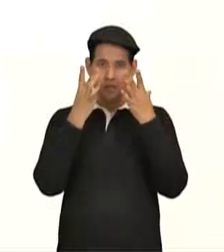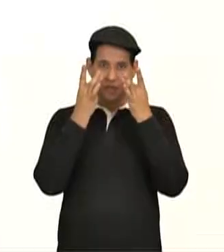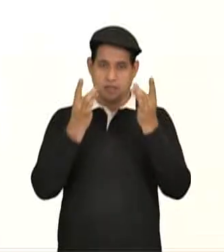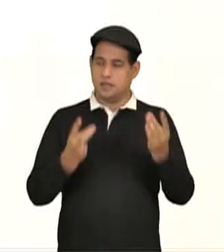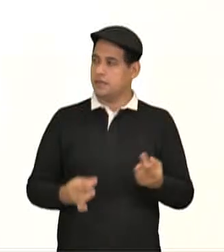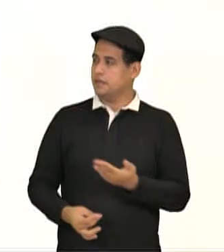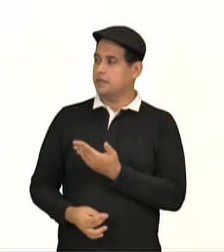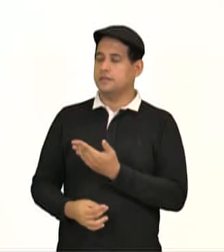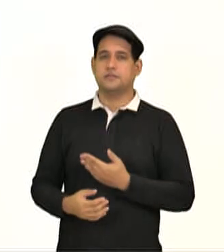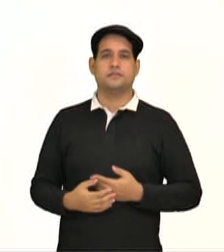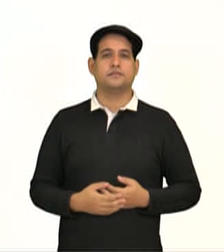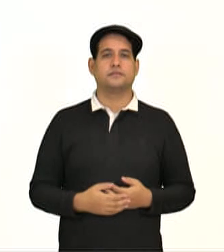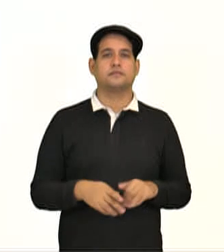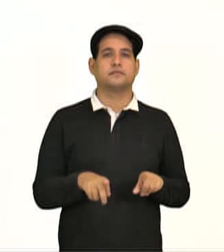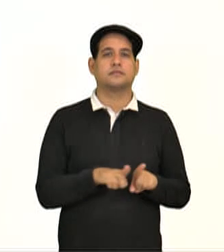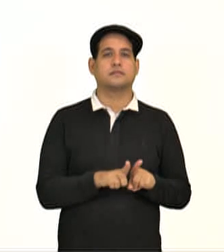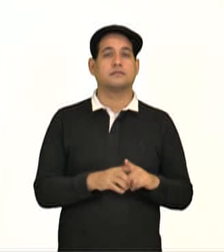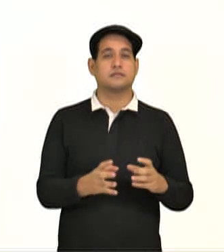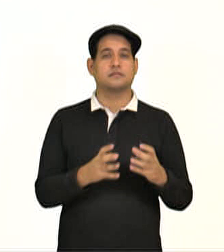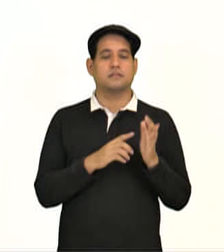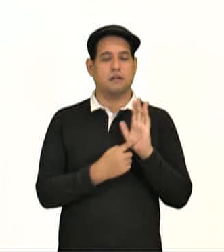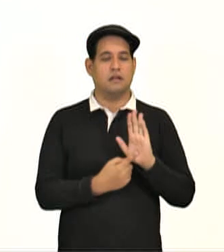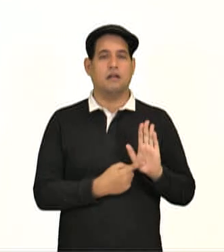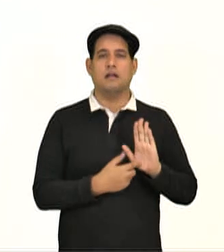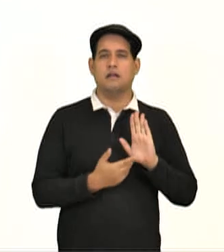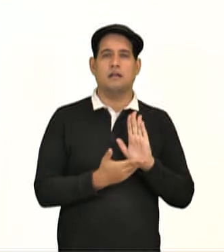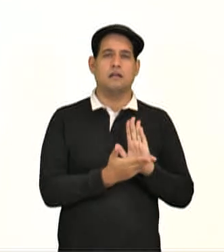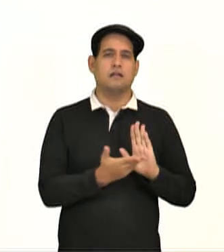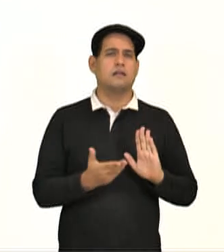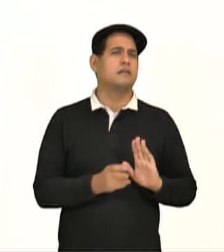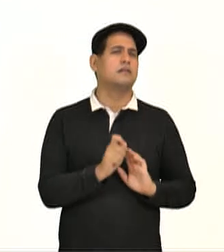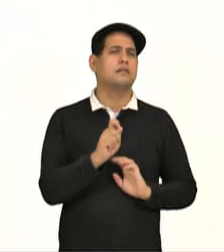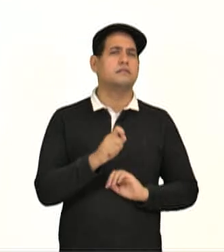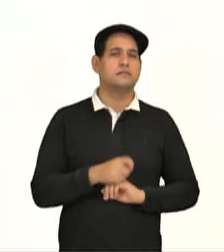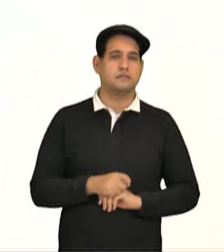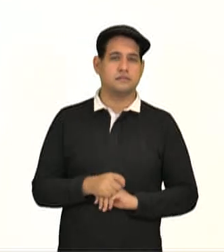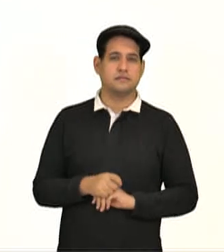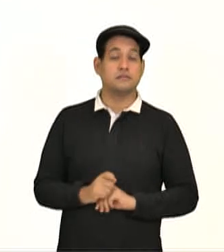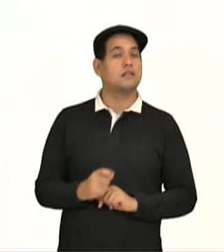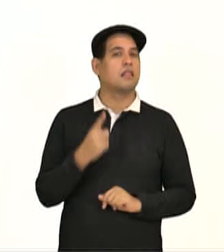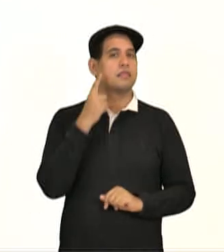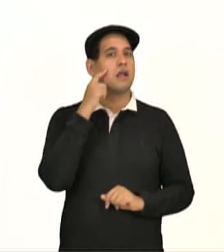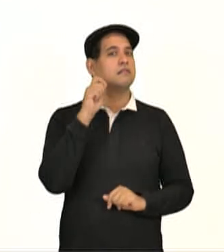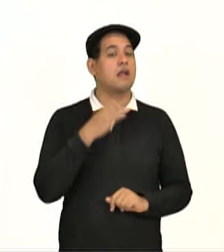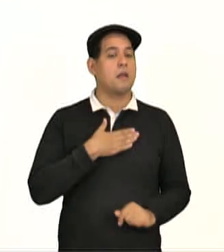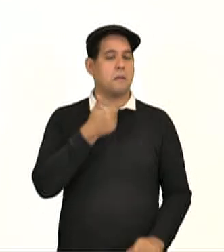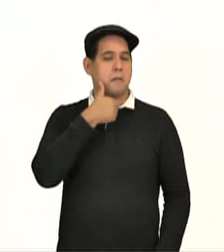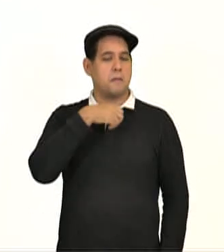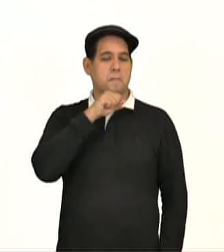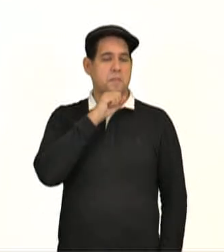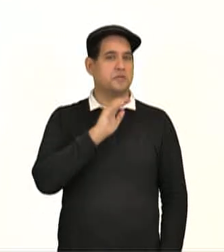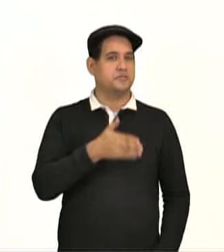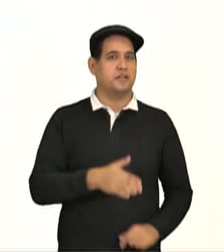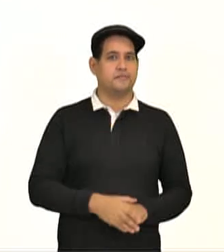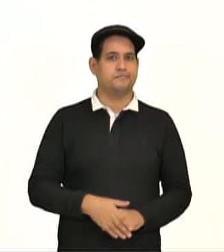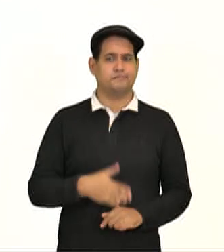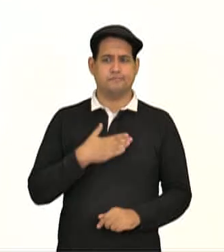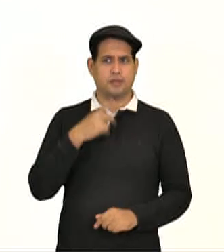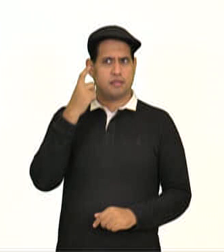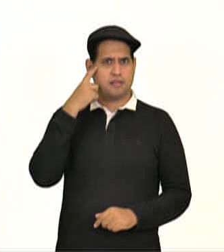aqui. A outra coisa que eu quero esclarecer agora mesmo é que isso foi ideia da minha mãe, não